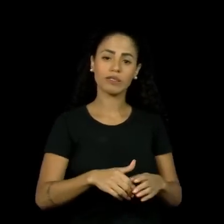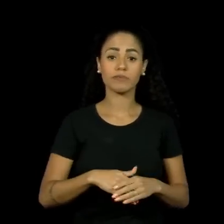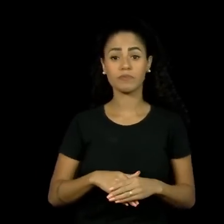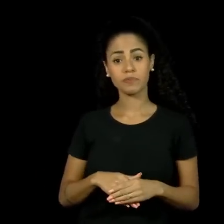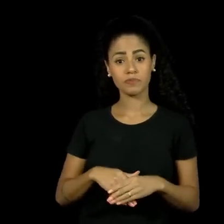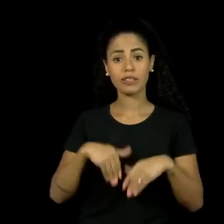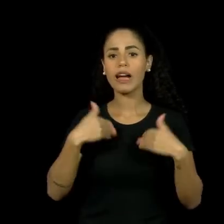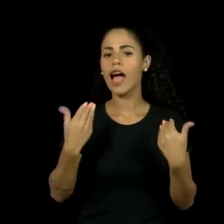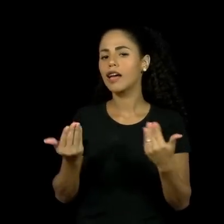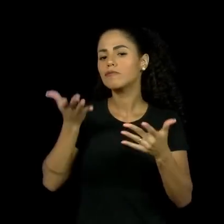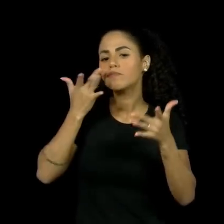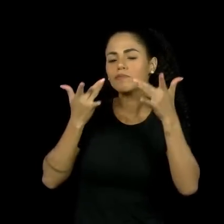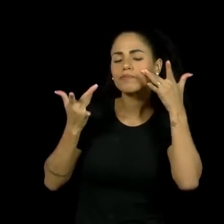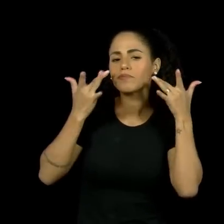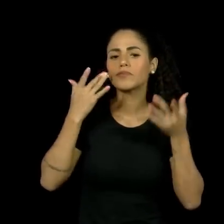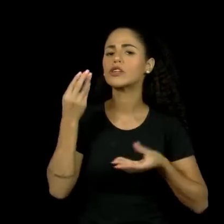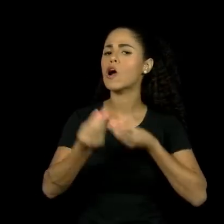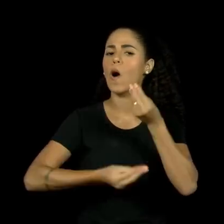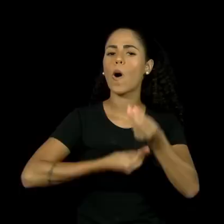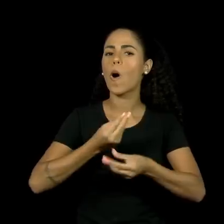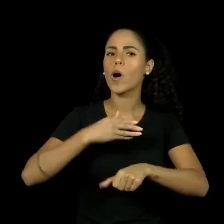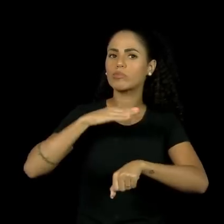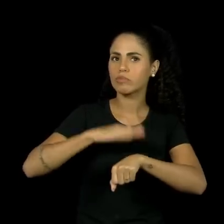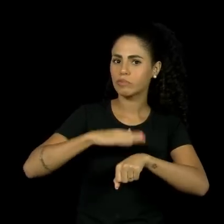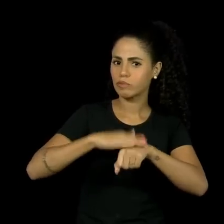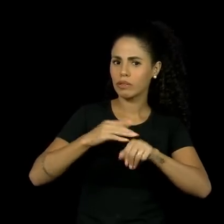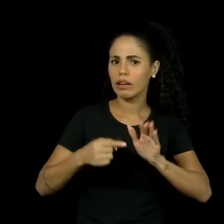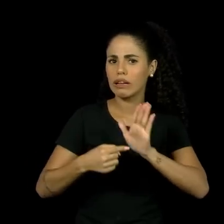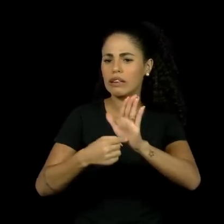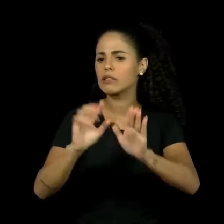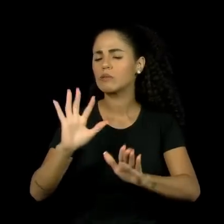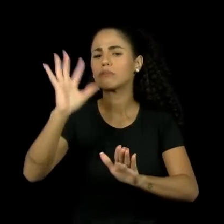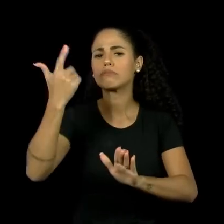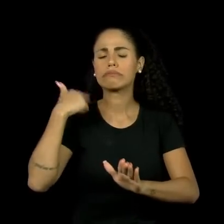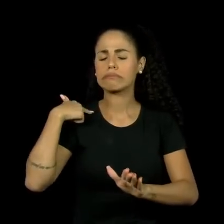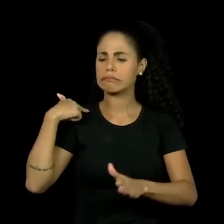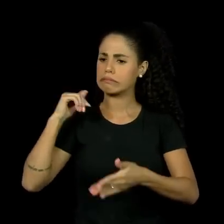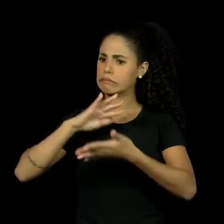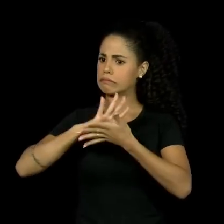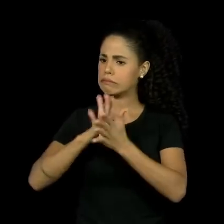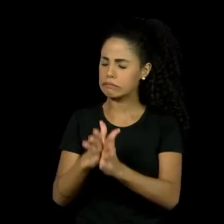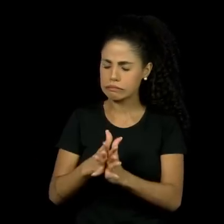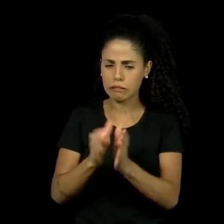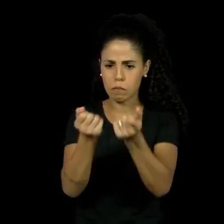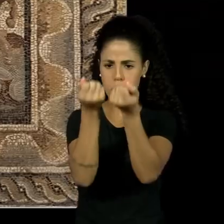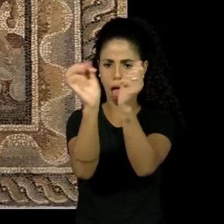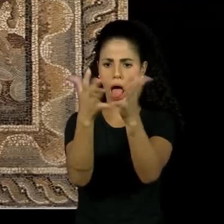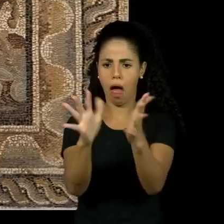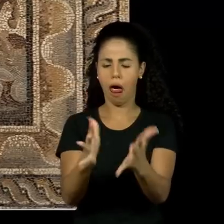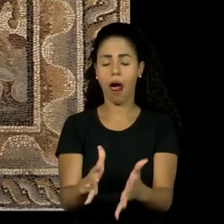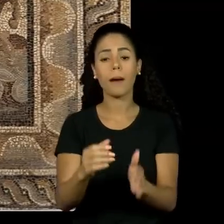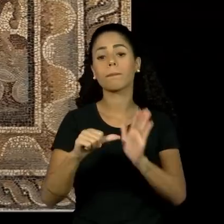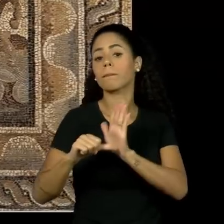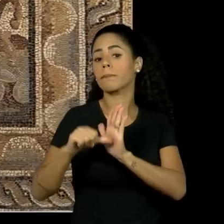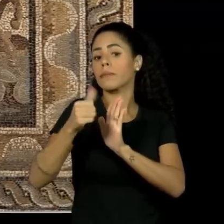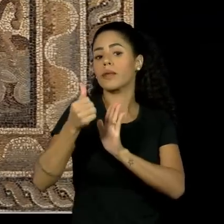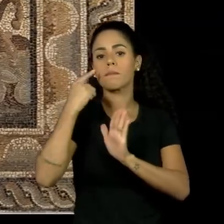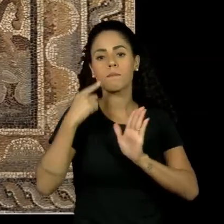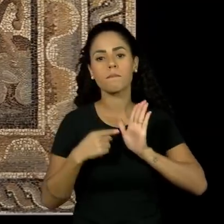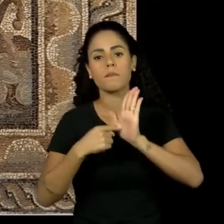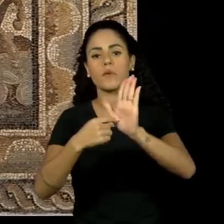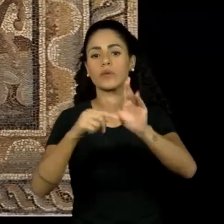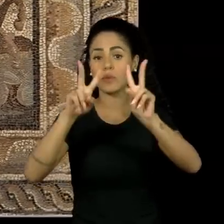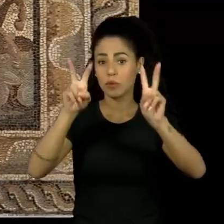As tramas são sempre conduzidas a um desfecho trágico e catártico. As primeiras representações de